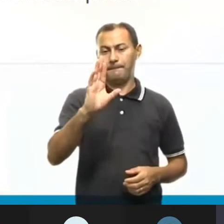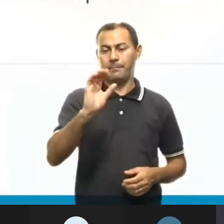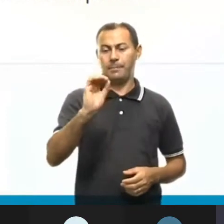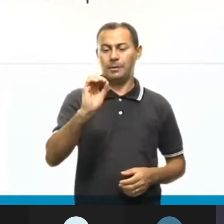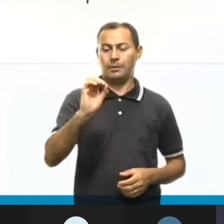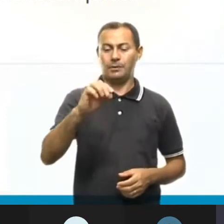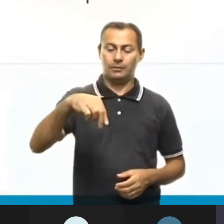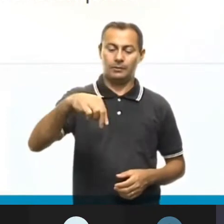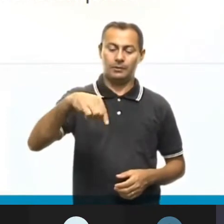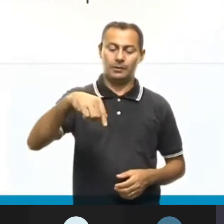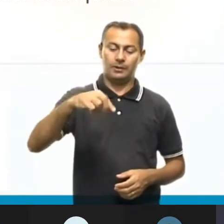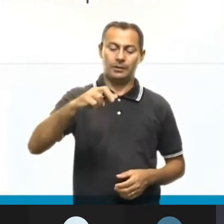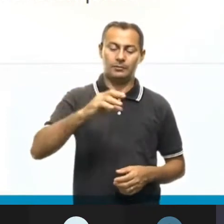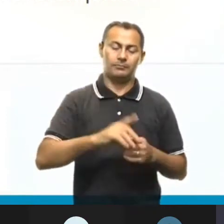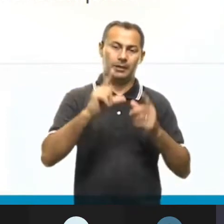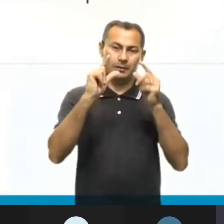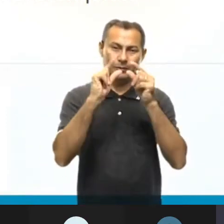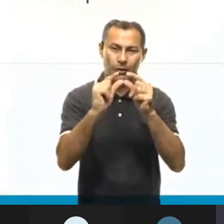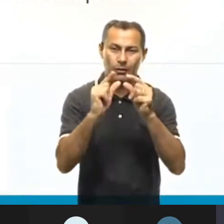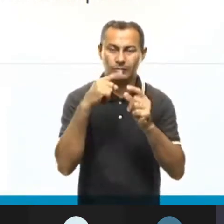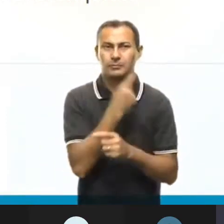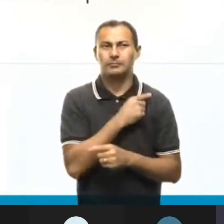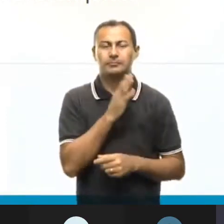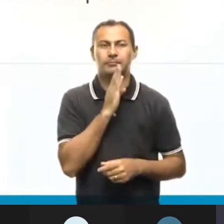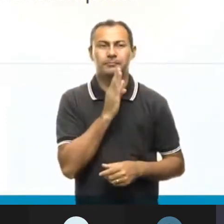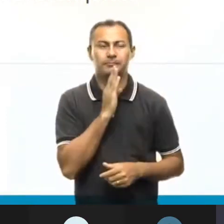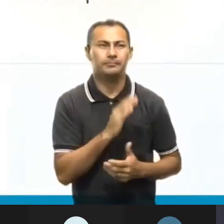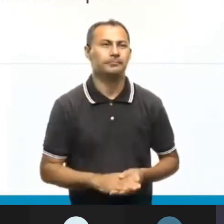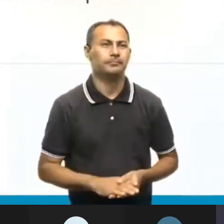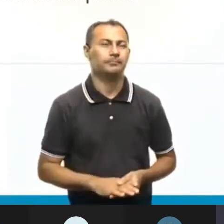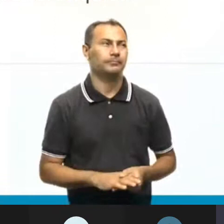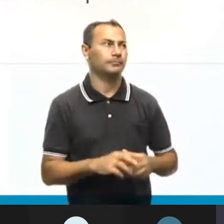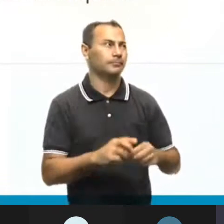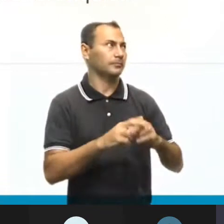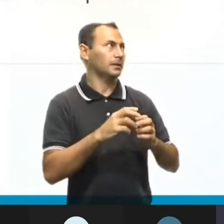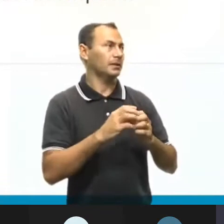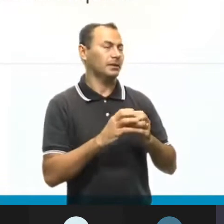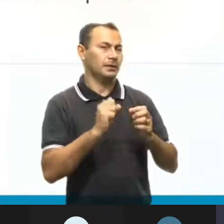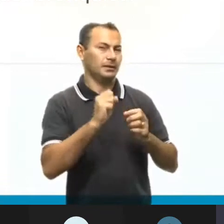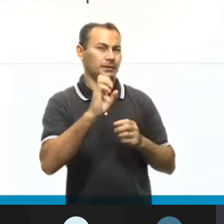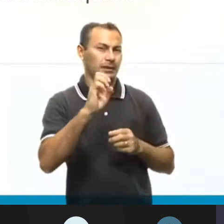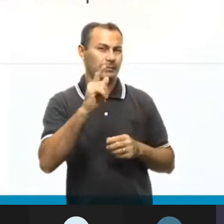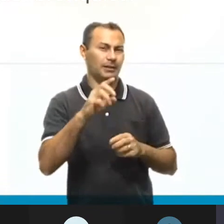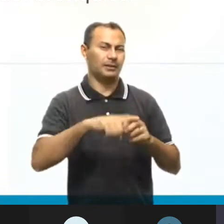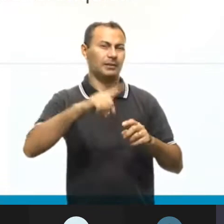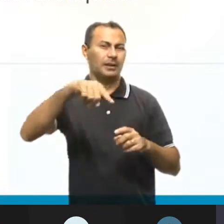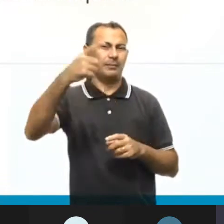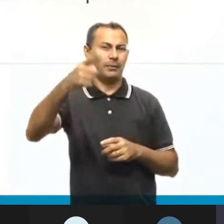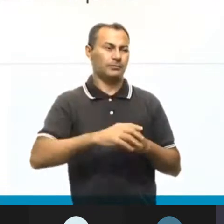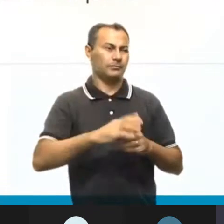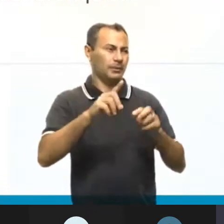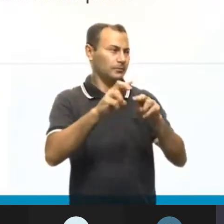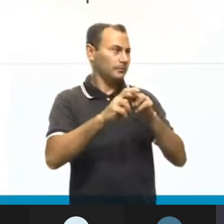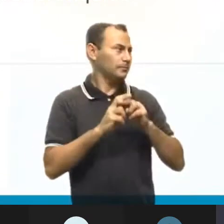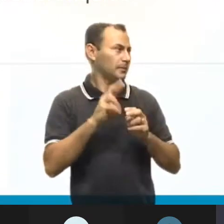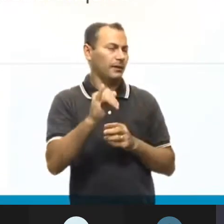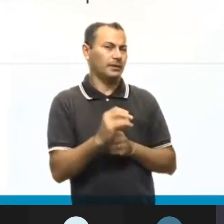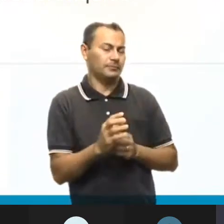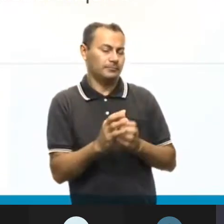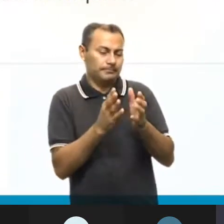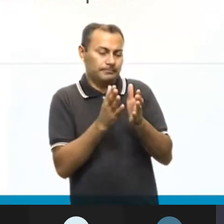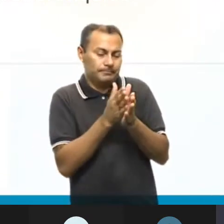brônquios menores, tá? Que são os brônquios que nós chamamos de segmentares, e depois esses brônquios,